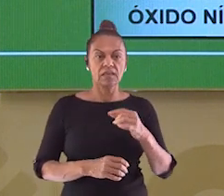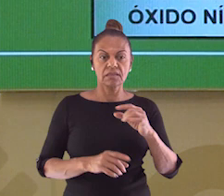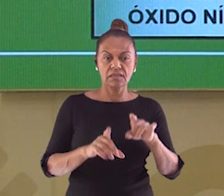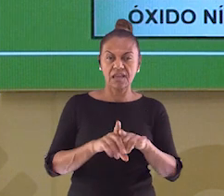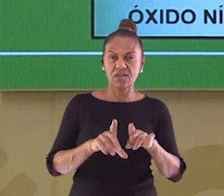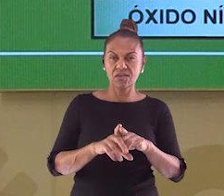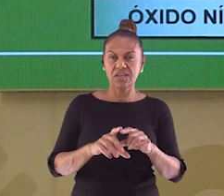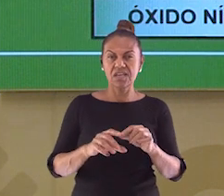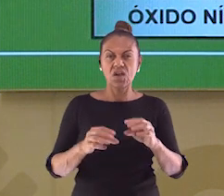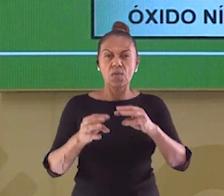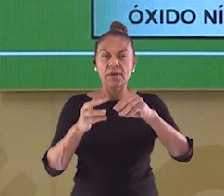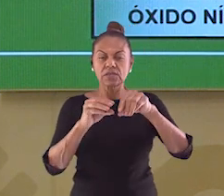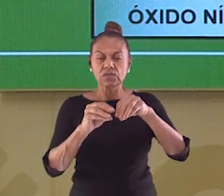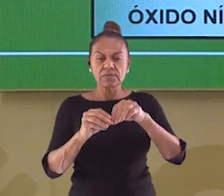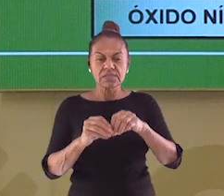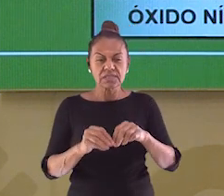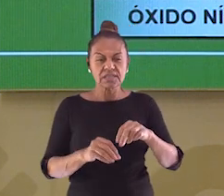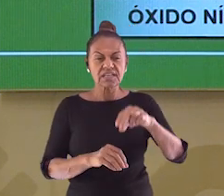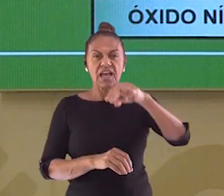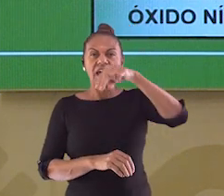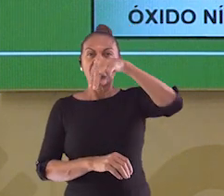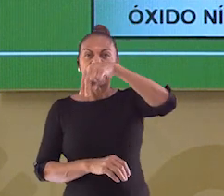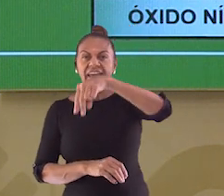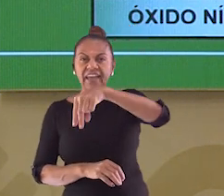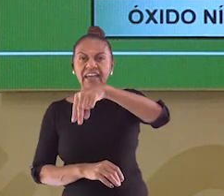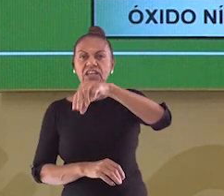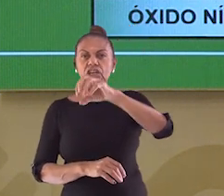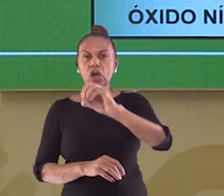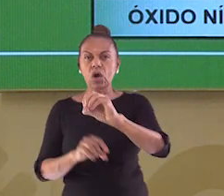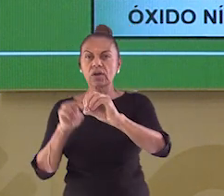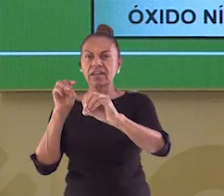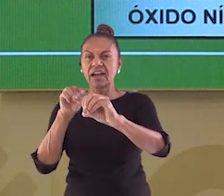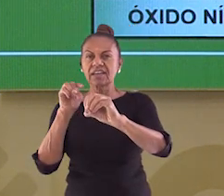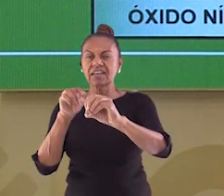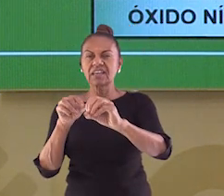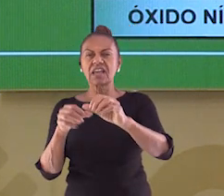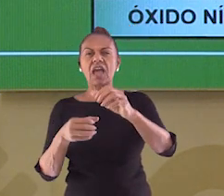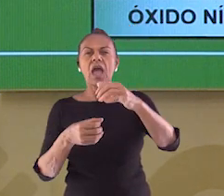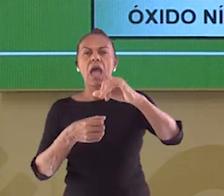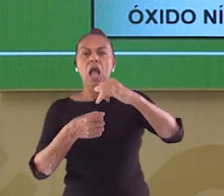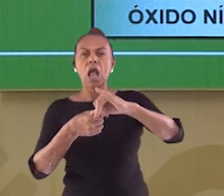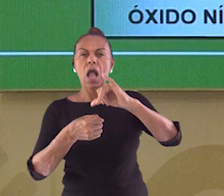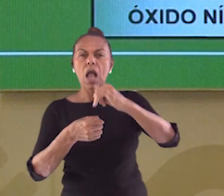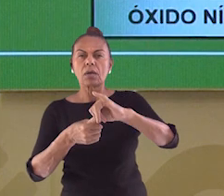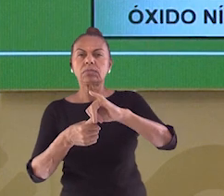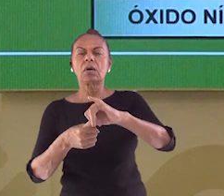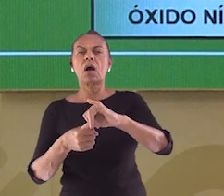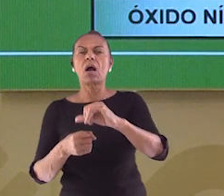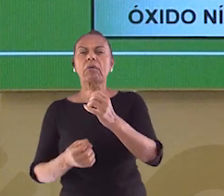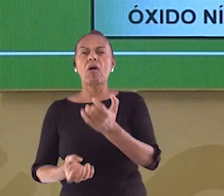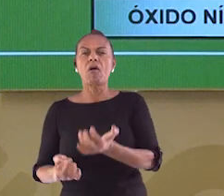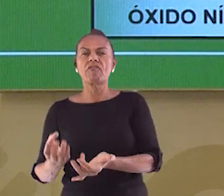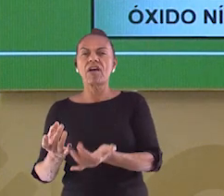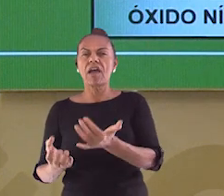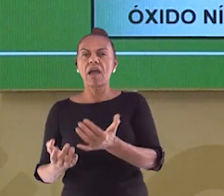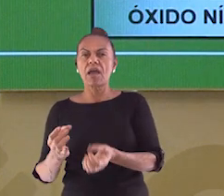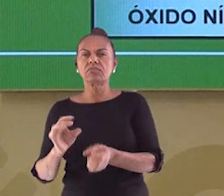óxido nítrico, NO, que é uma substância produzida a partir da queima de combustíveis fósseis, e o óxido